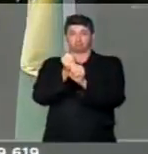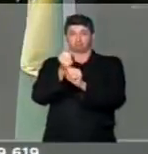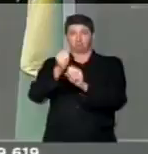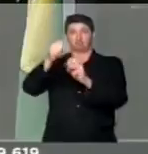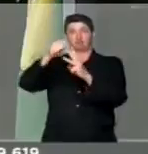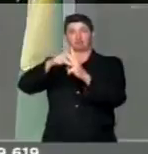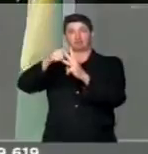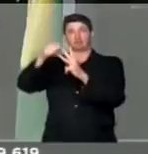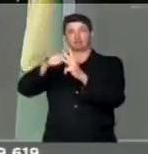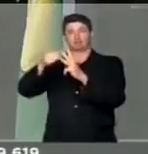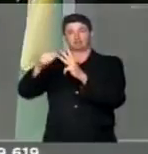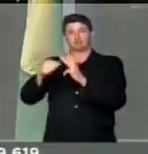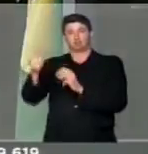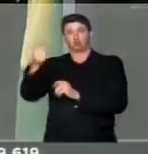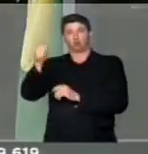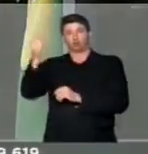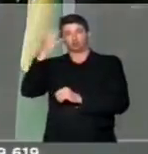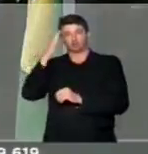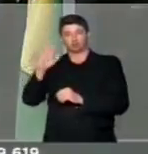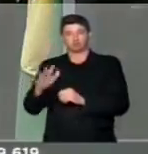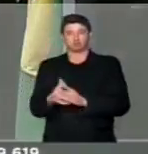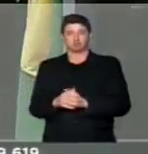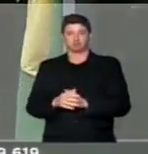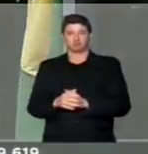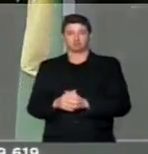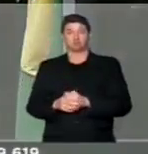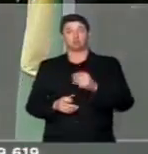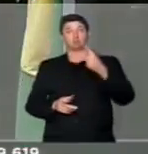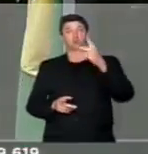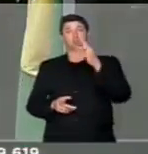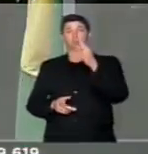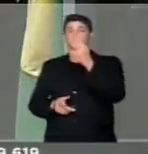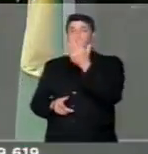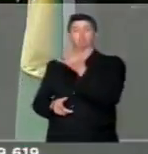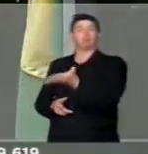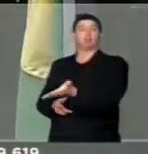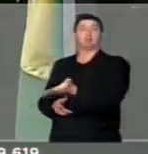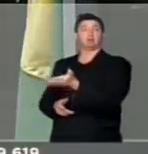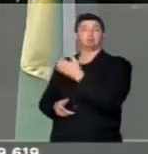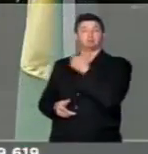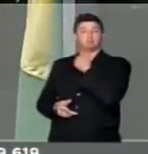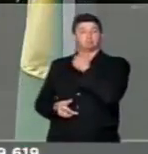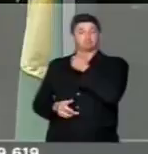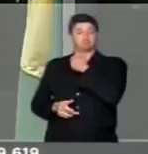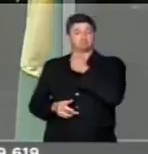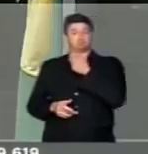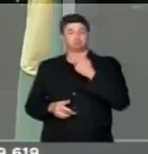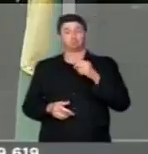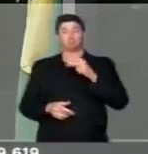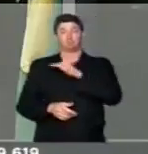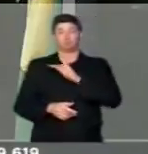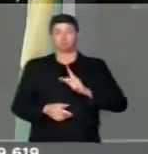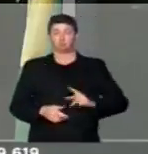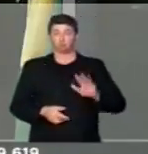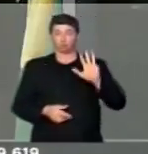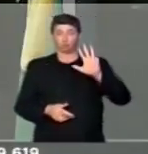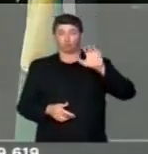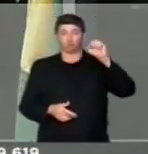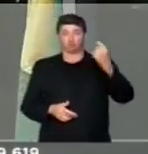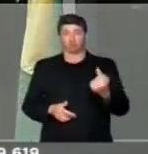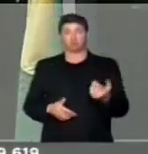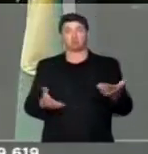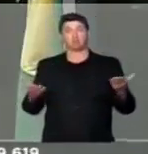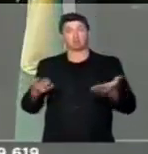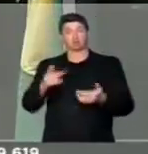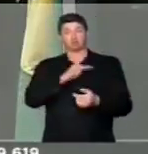meses e 11 dias, o Partido dos Trabalhadores, ex-presidente Lula e a